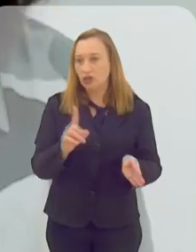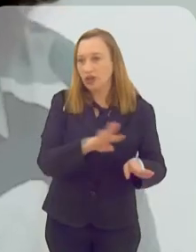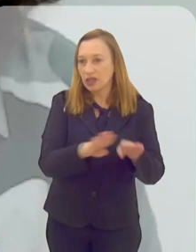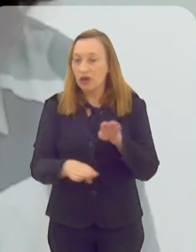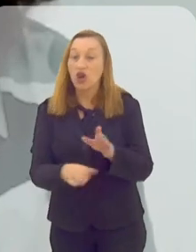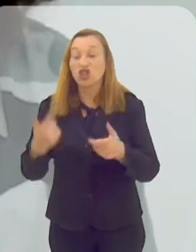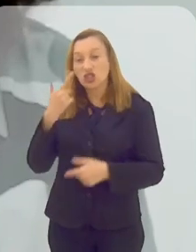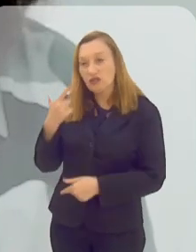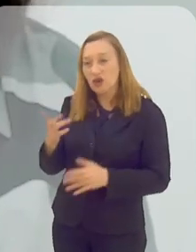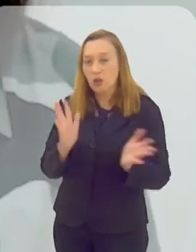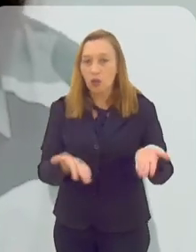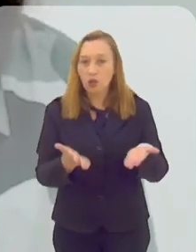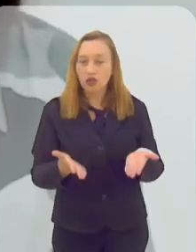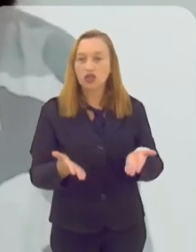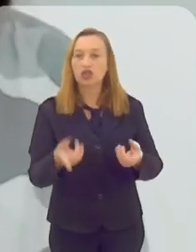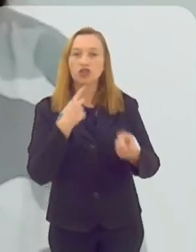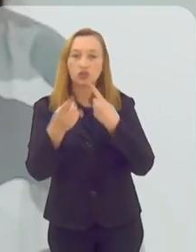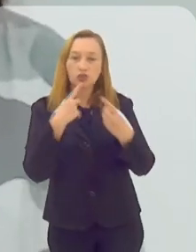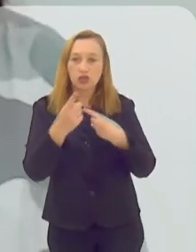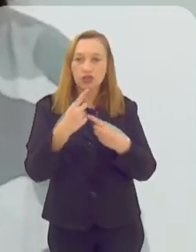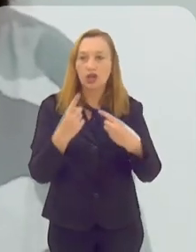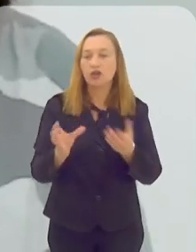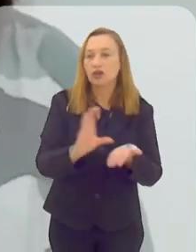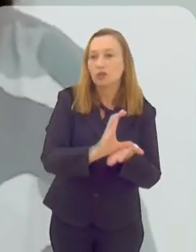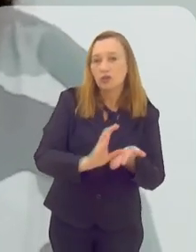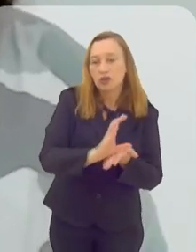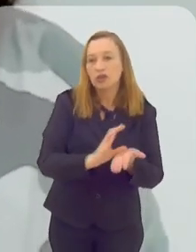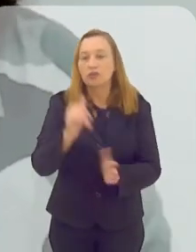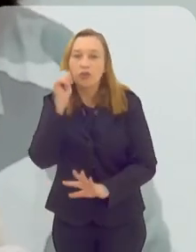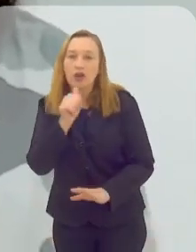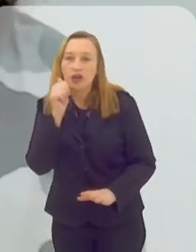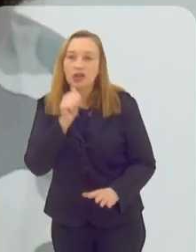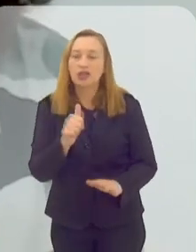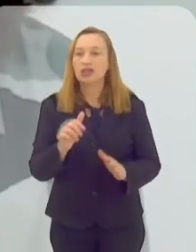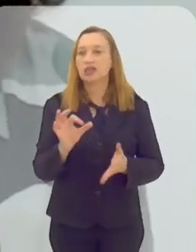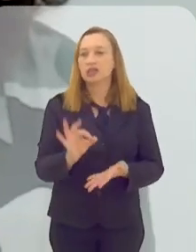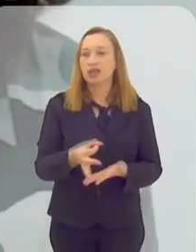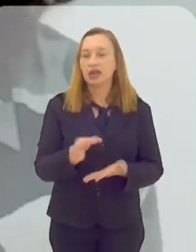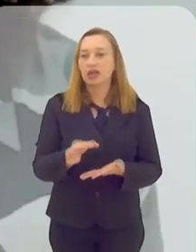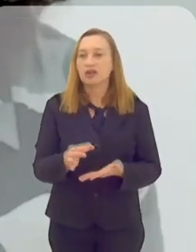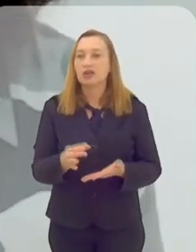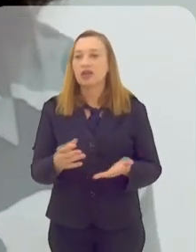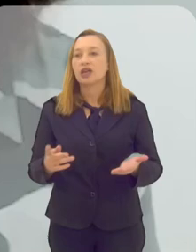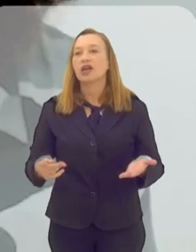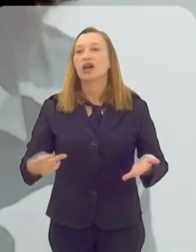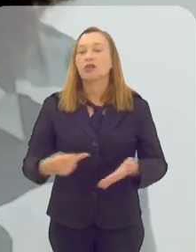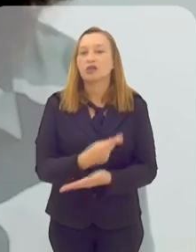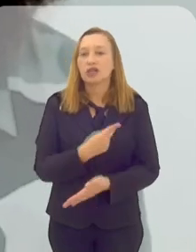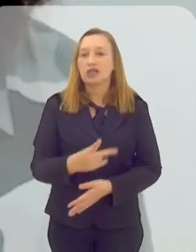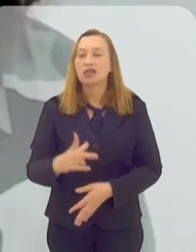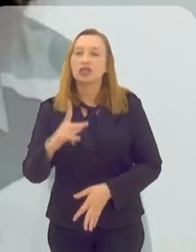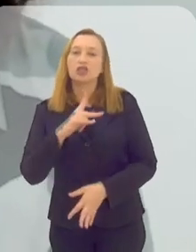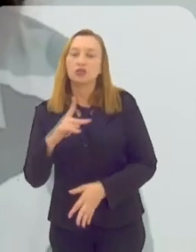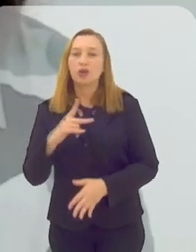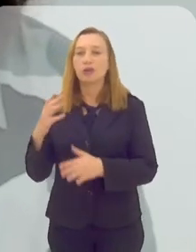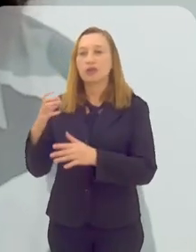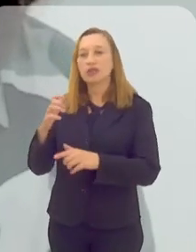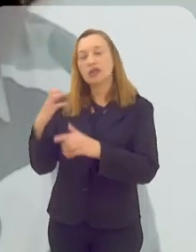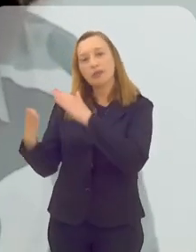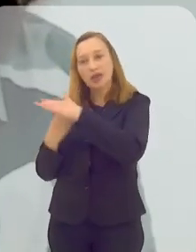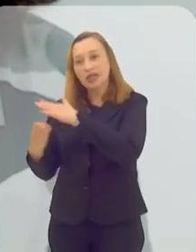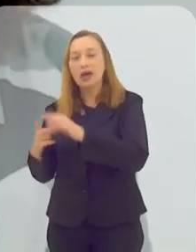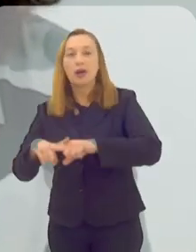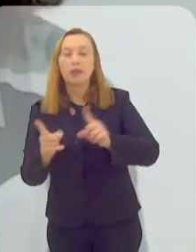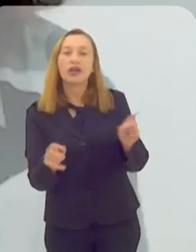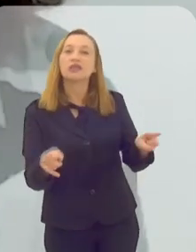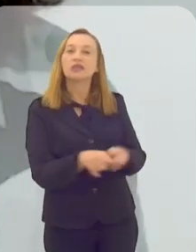E hoje a gente vê essa discussão da participação de mulheres em conselhos, das ações afirmativas que vêm se estabelecendo pelas próprias